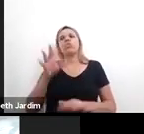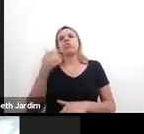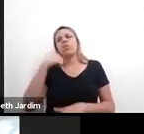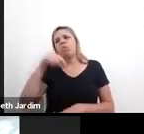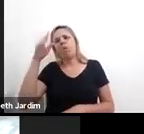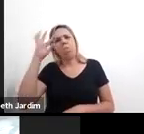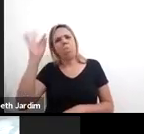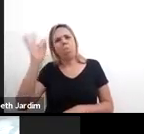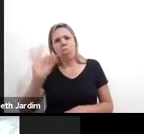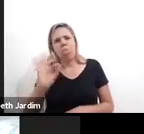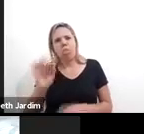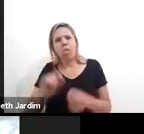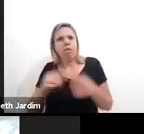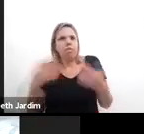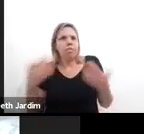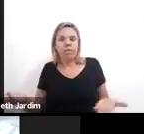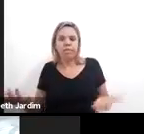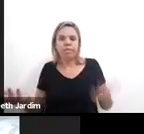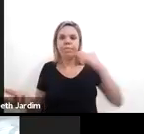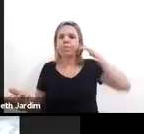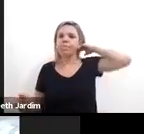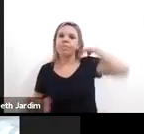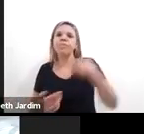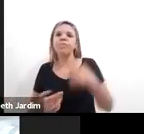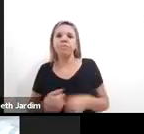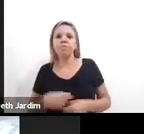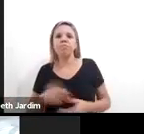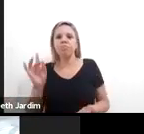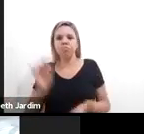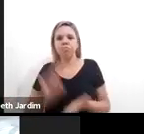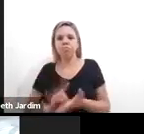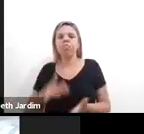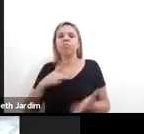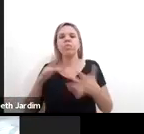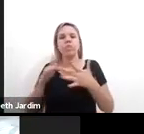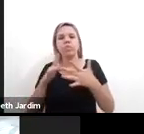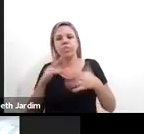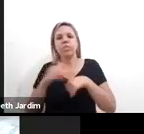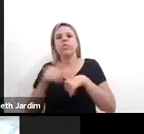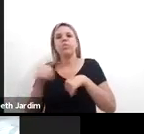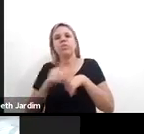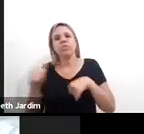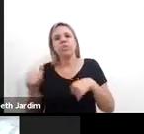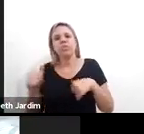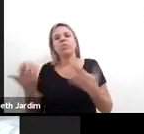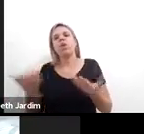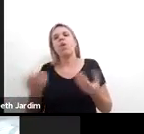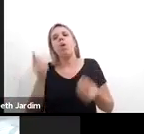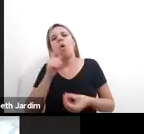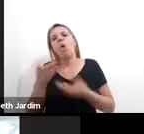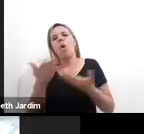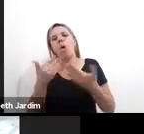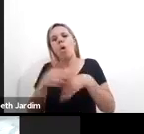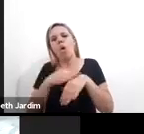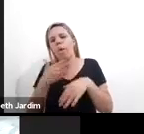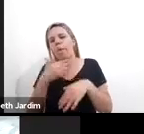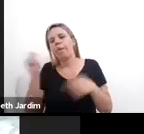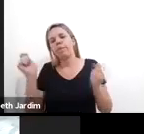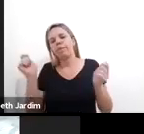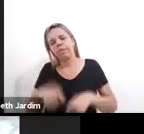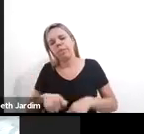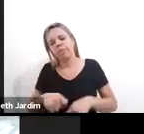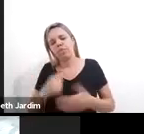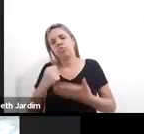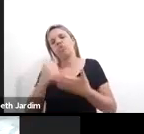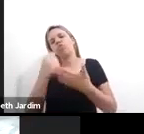entenderam o que a gente faz, né? Então, assim, é ter realmente esse tato, esse carinho e conseguir conversar da melhor forma possível e ajudar